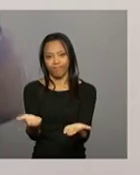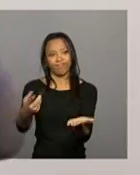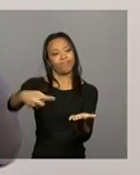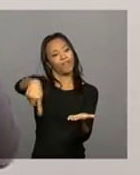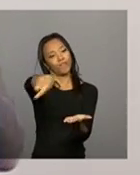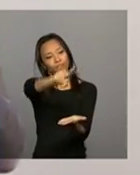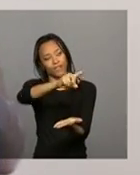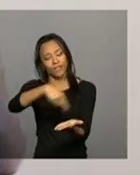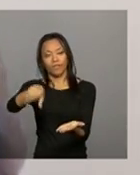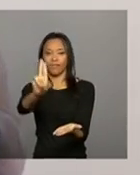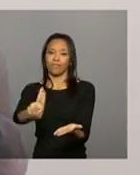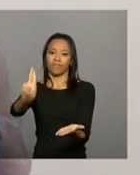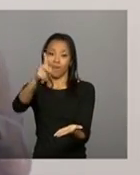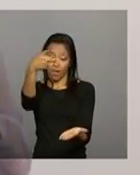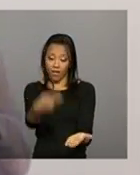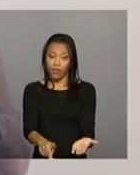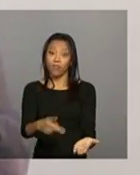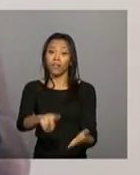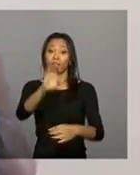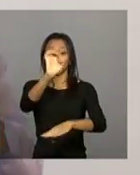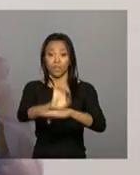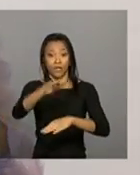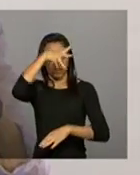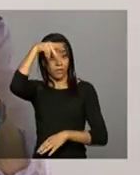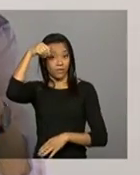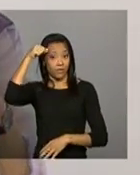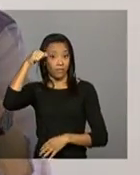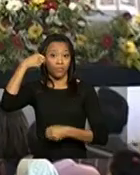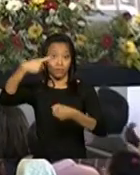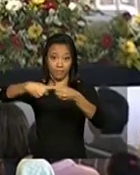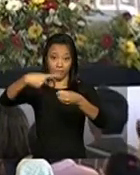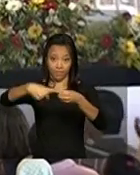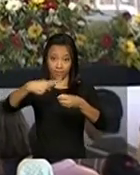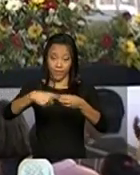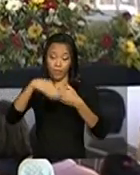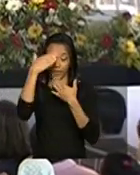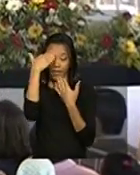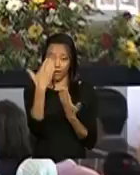a sociedade de Campo Grande. Muito obrigada.